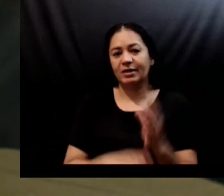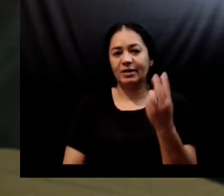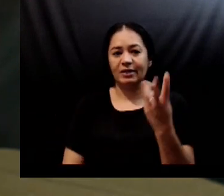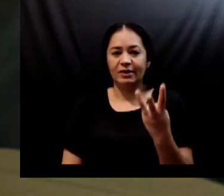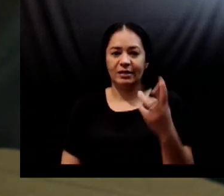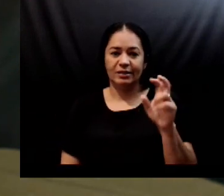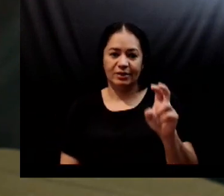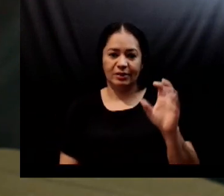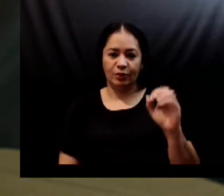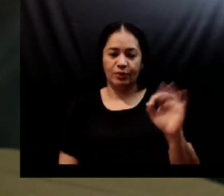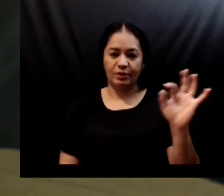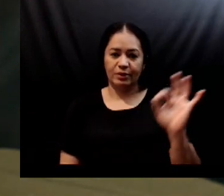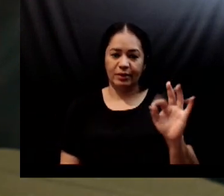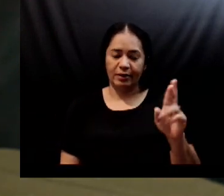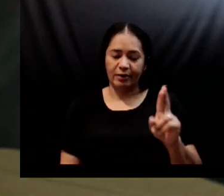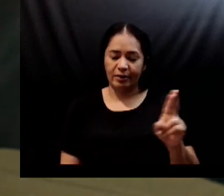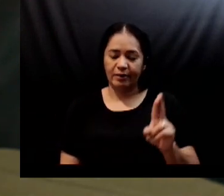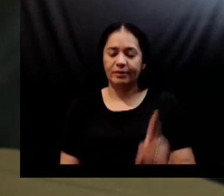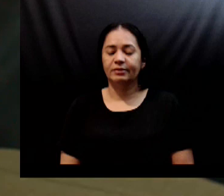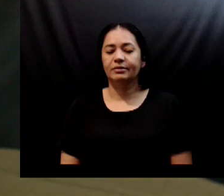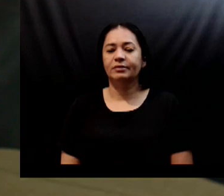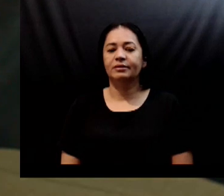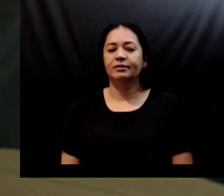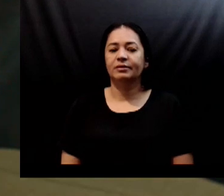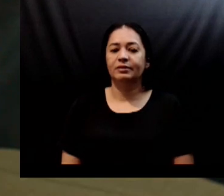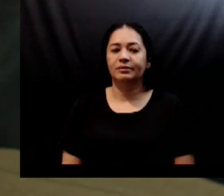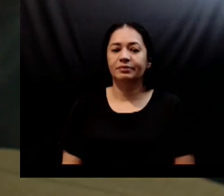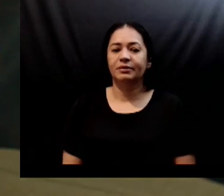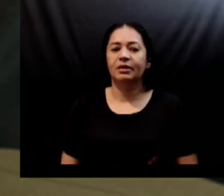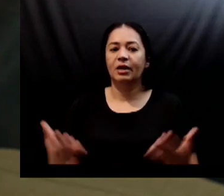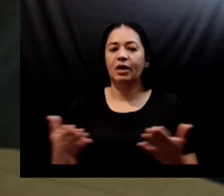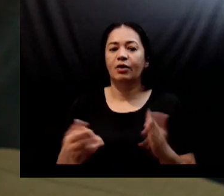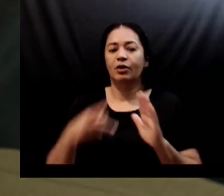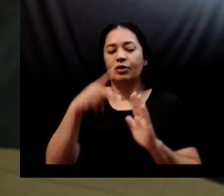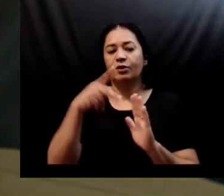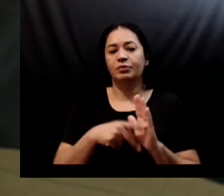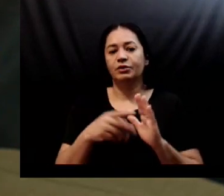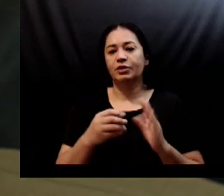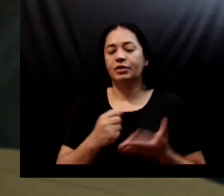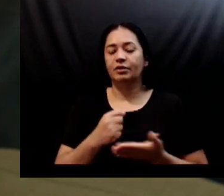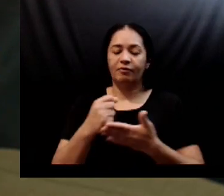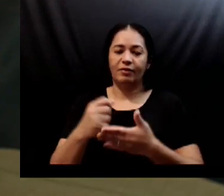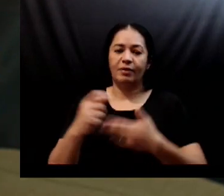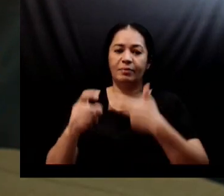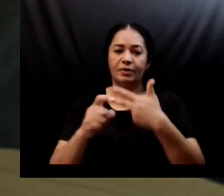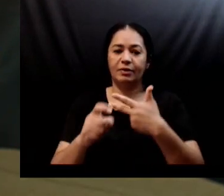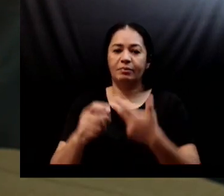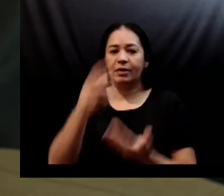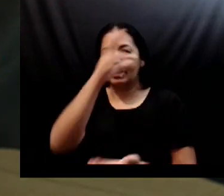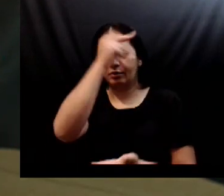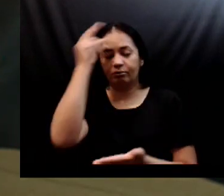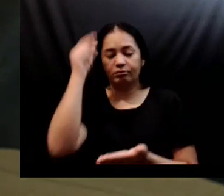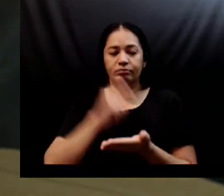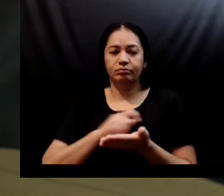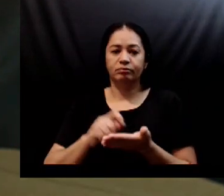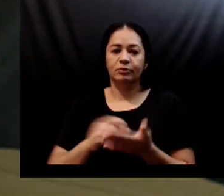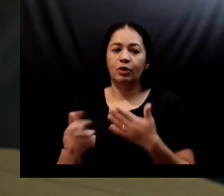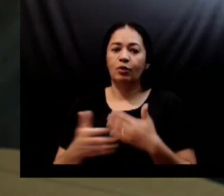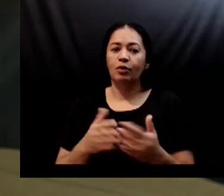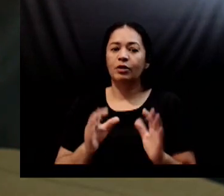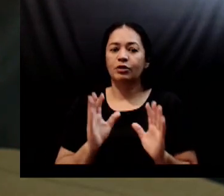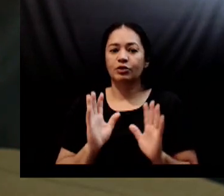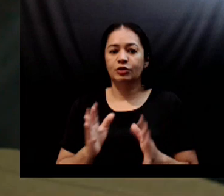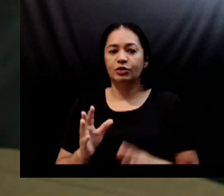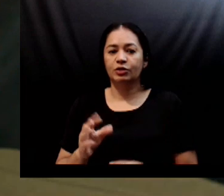350,01. O projeto agora retorna ao Executivo para a sanção do prefeito. De qualquer forma, os reajustes serão